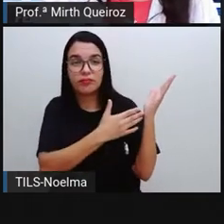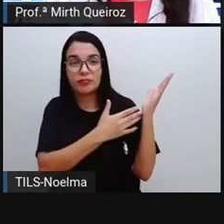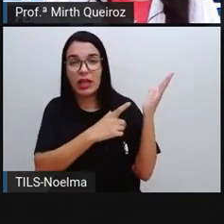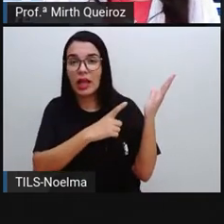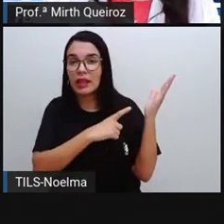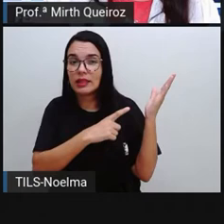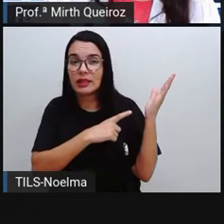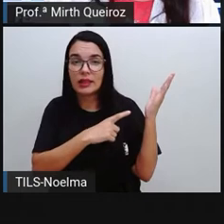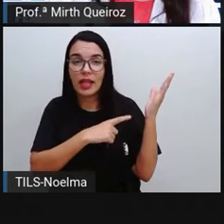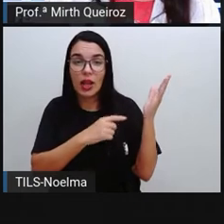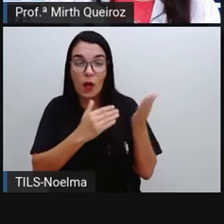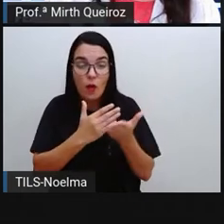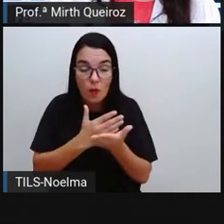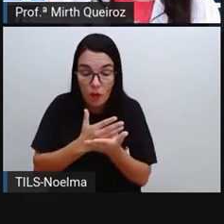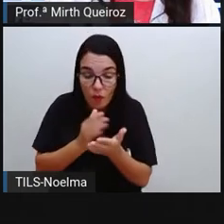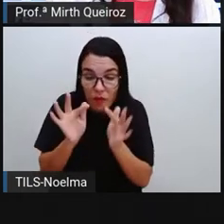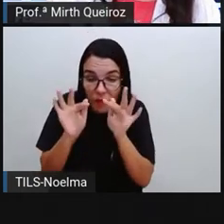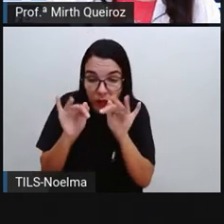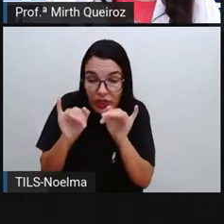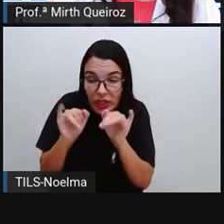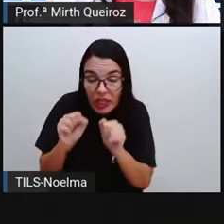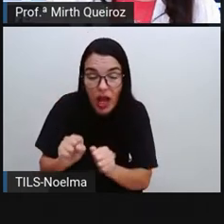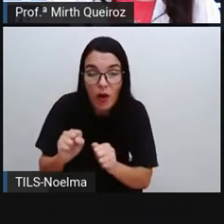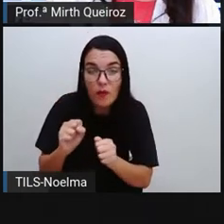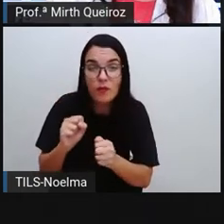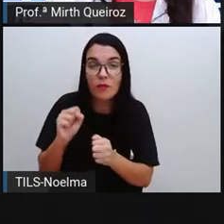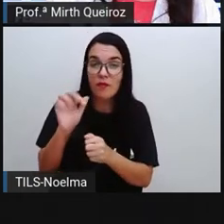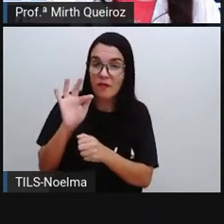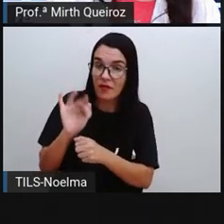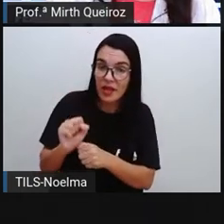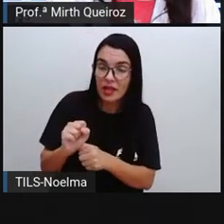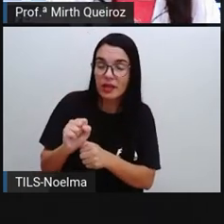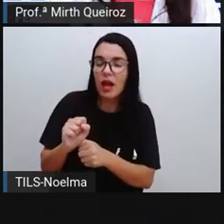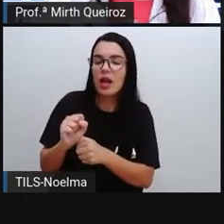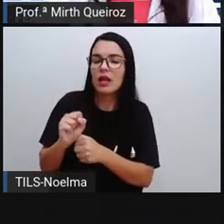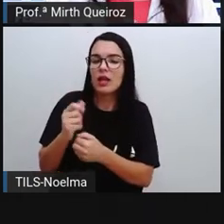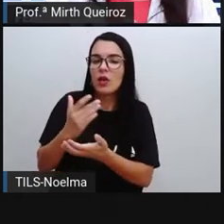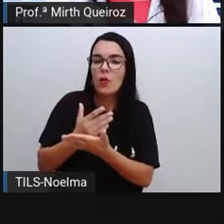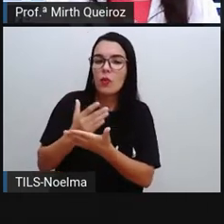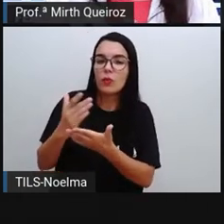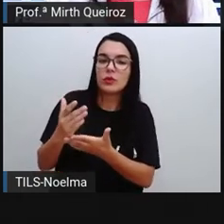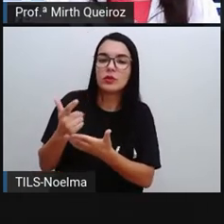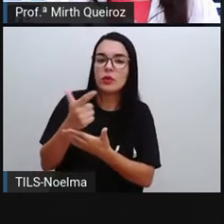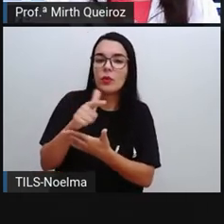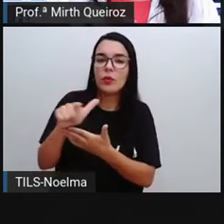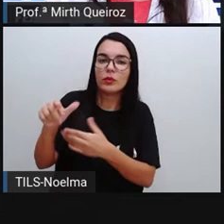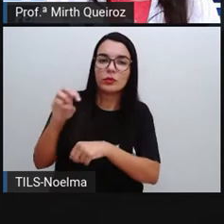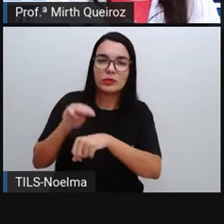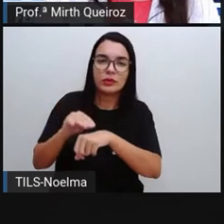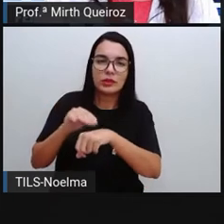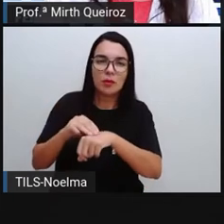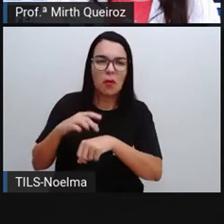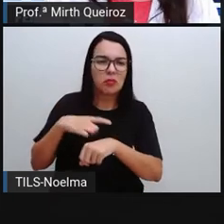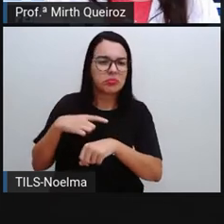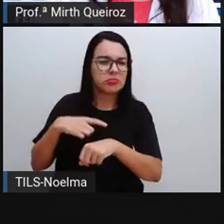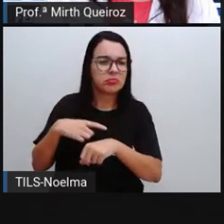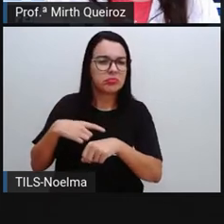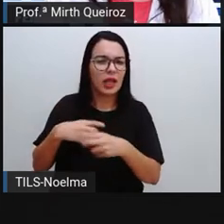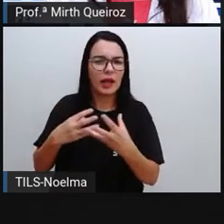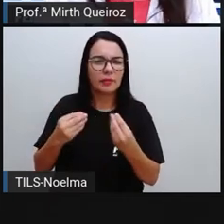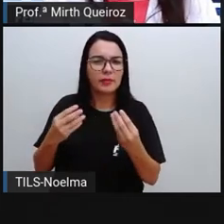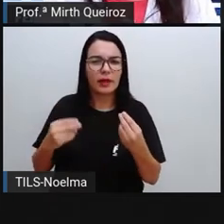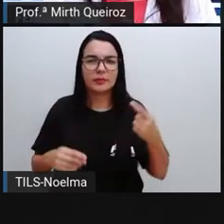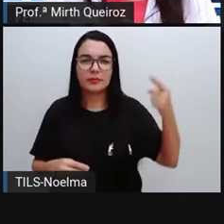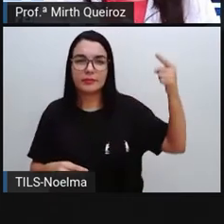temos o final de Feira de Santana e o início de um novo município, né? Neste caso, quais são os municípios limítrofes de Feira de